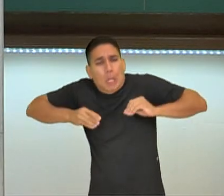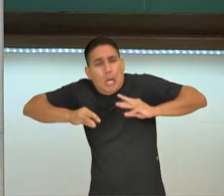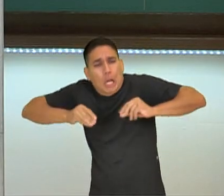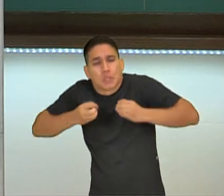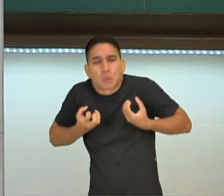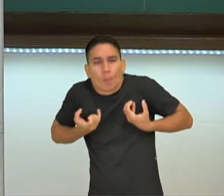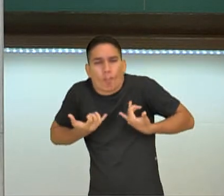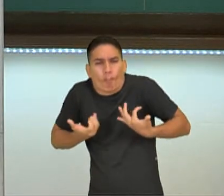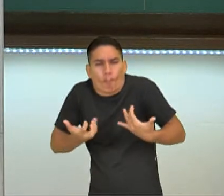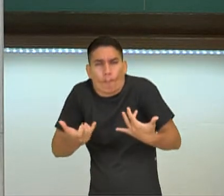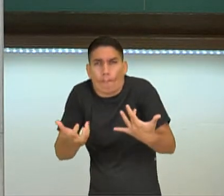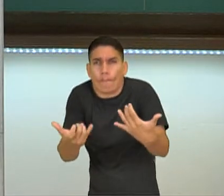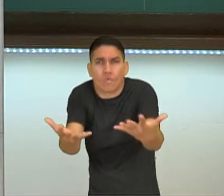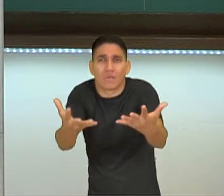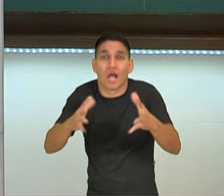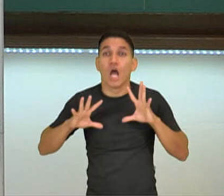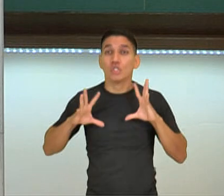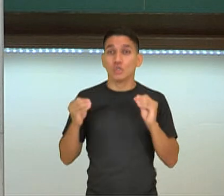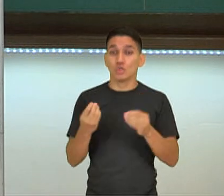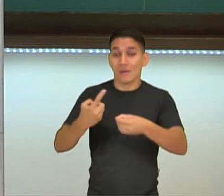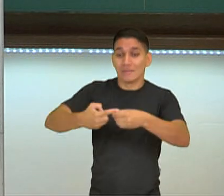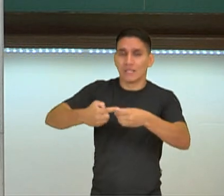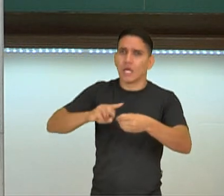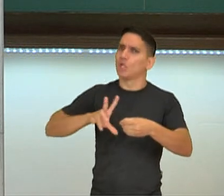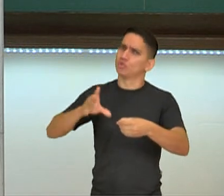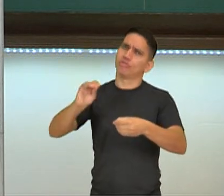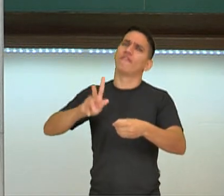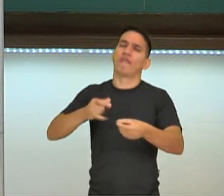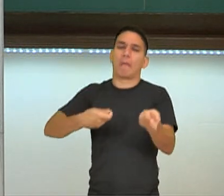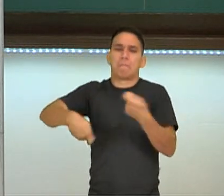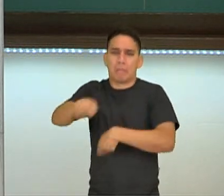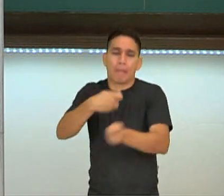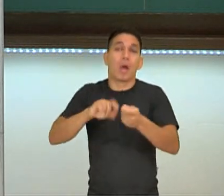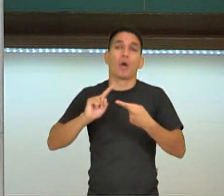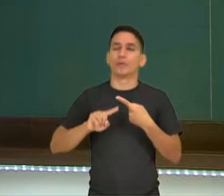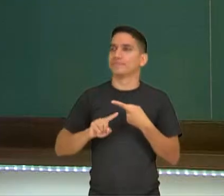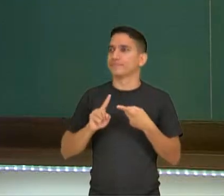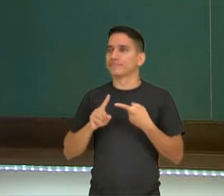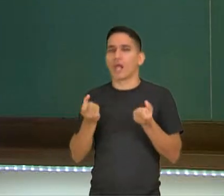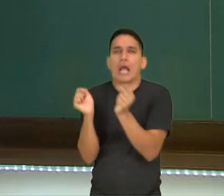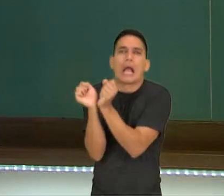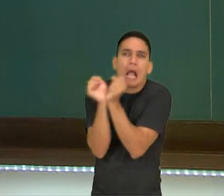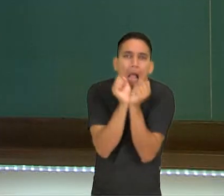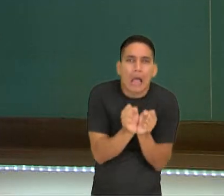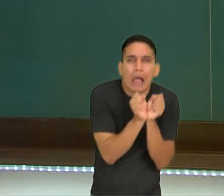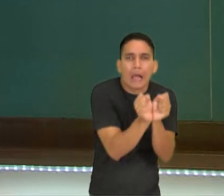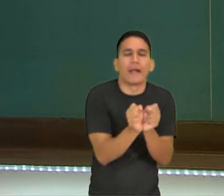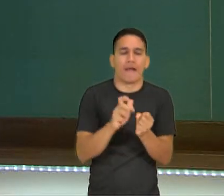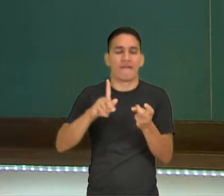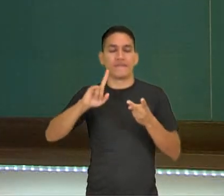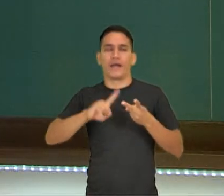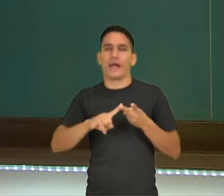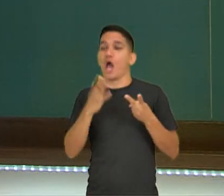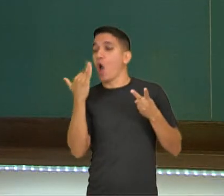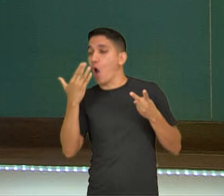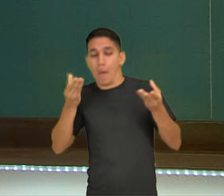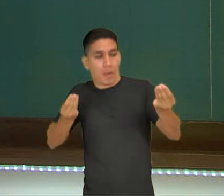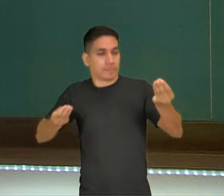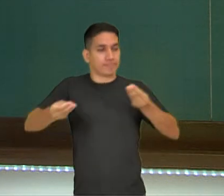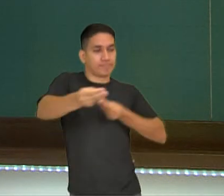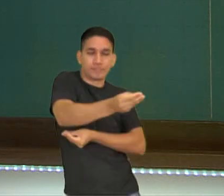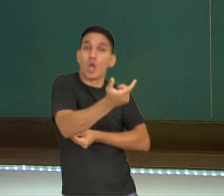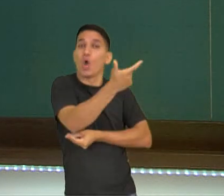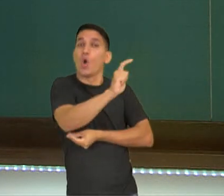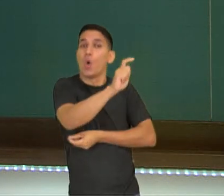concentra tudo numa cidade. É ali que vai ocorrer o comércio da escravidão, é ali que você vai fazer a troca de alimentação de outros